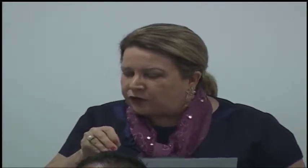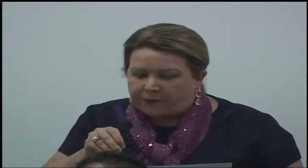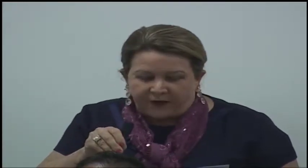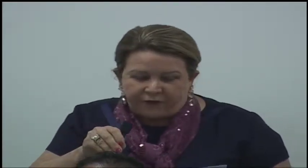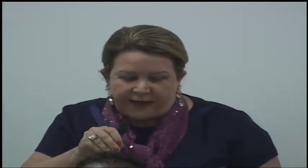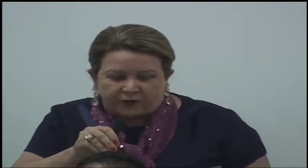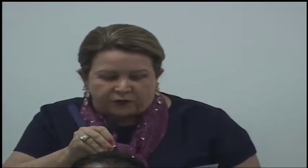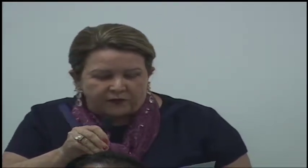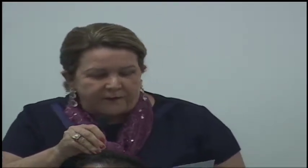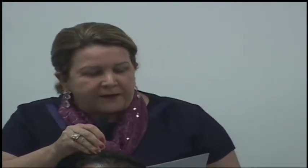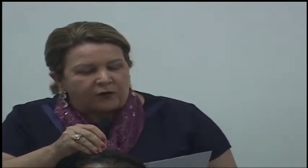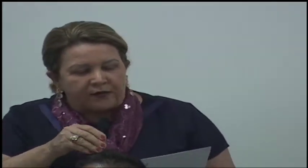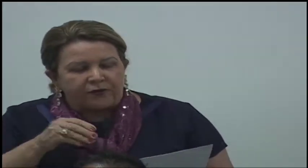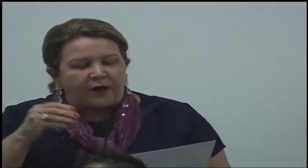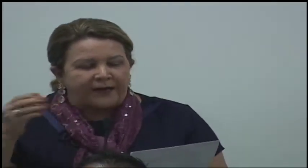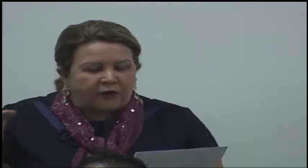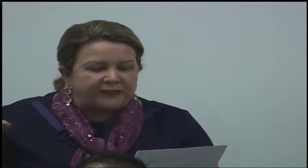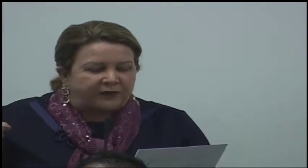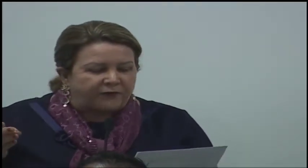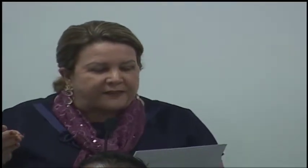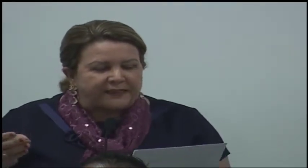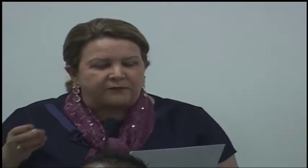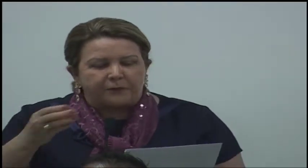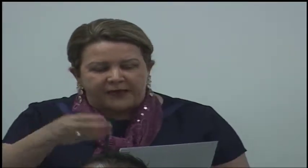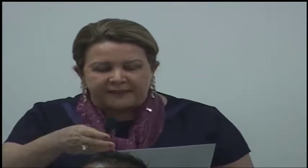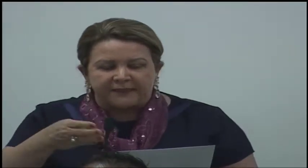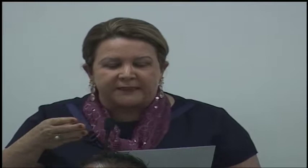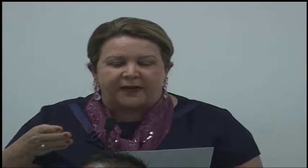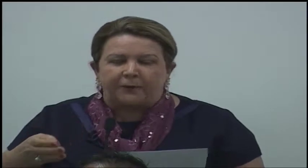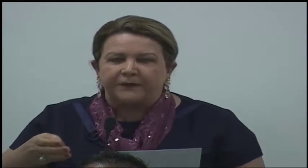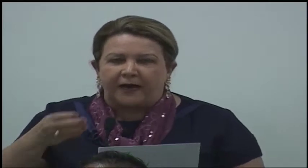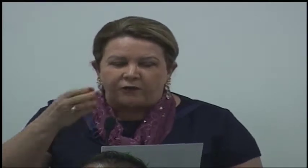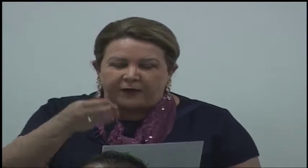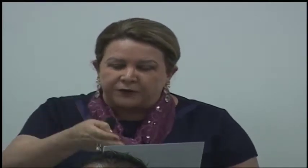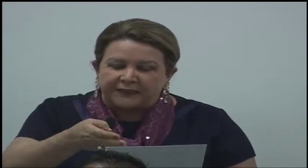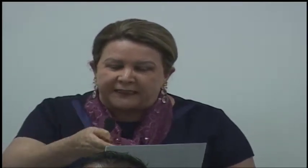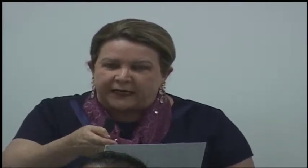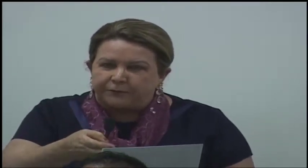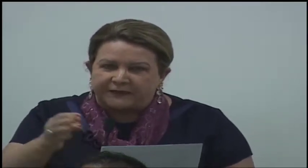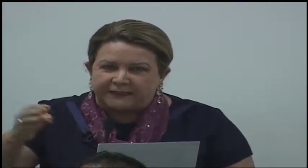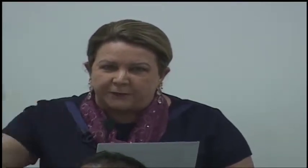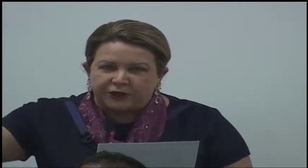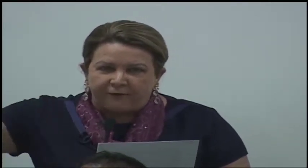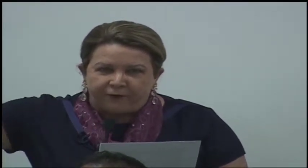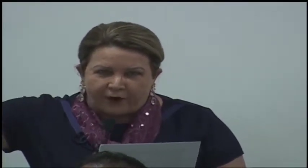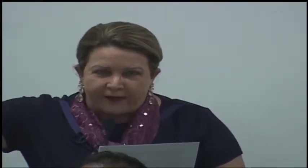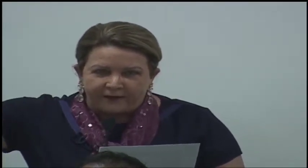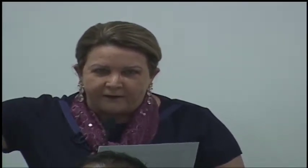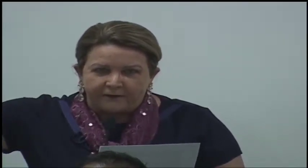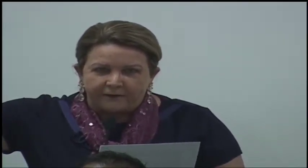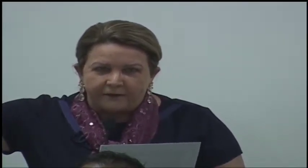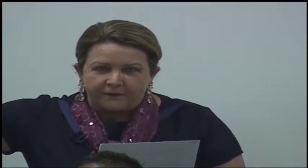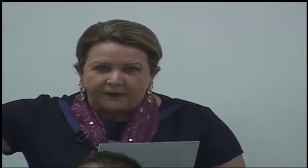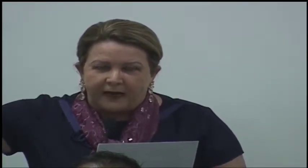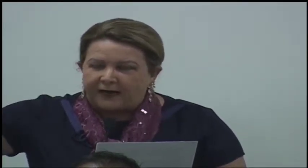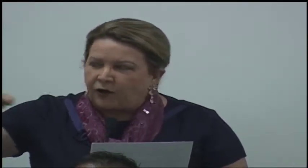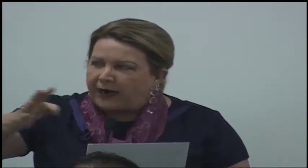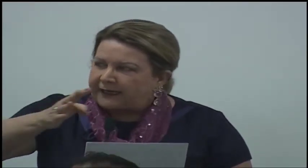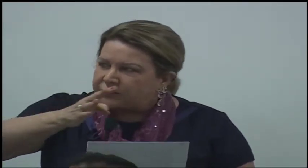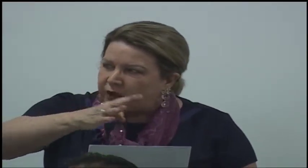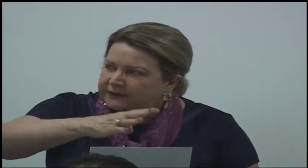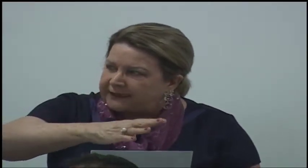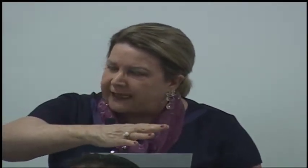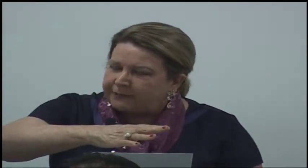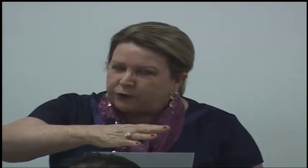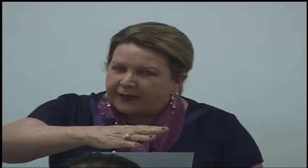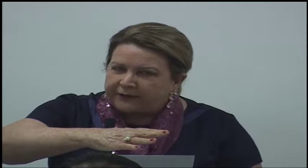ao senhor prefeito, e quando falar um negócio que vai fazer, preste atenção, não vai conseguir, setembro já foi. Agora